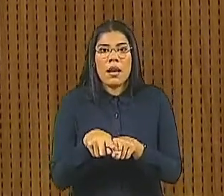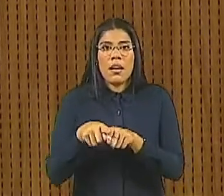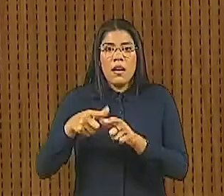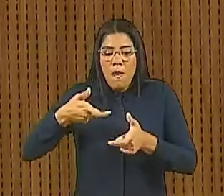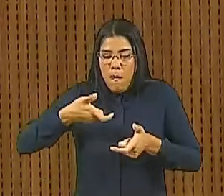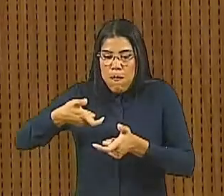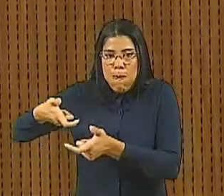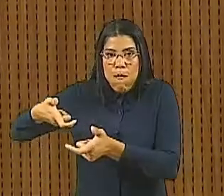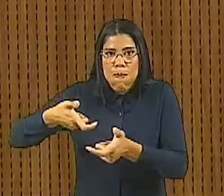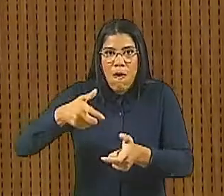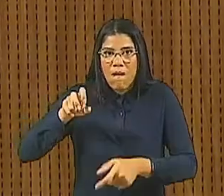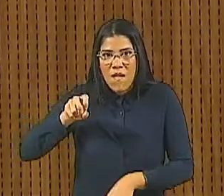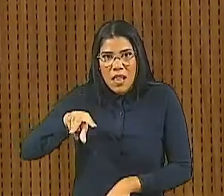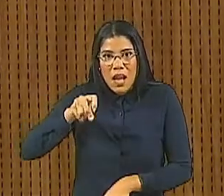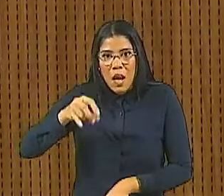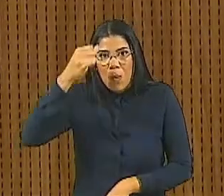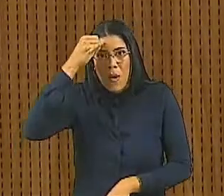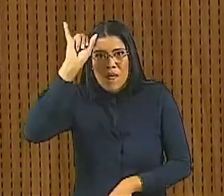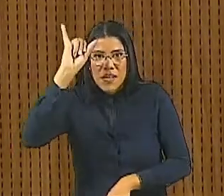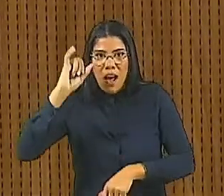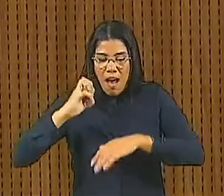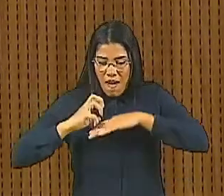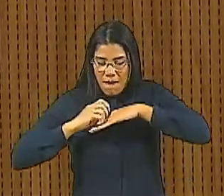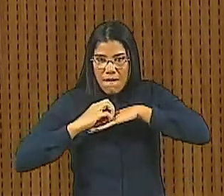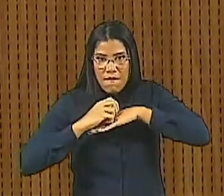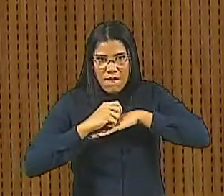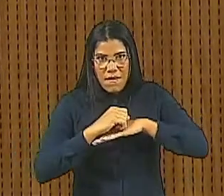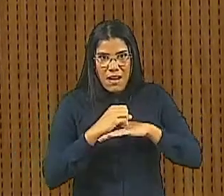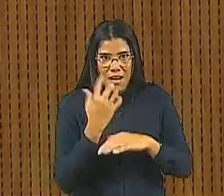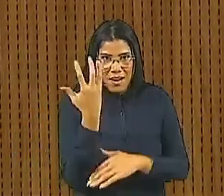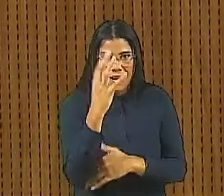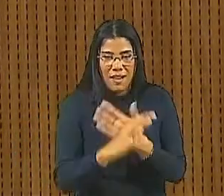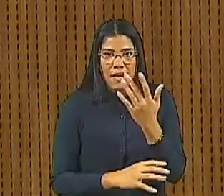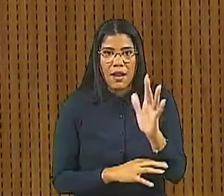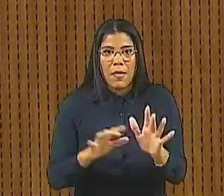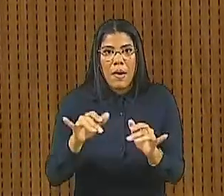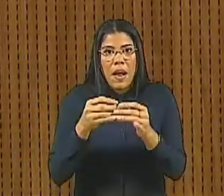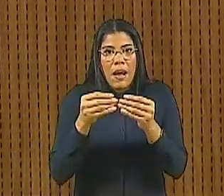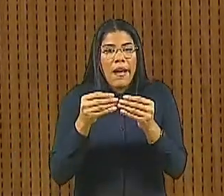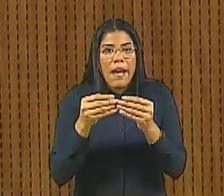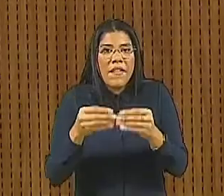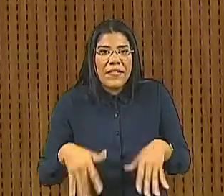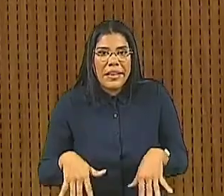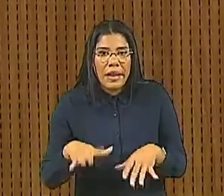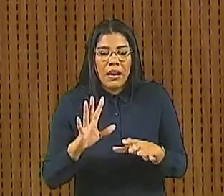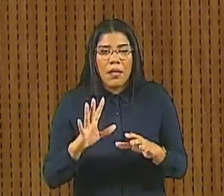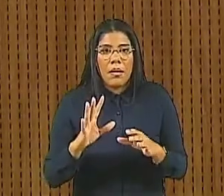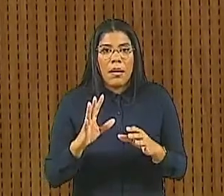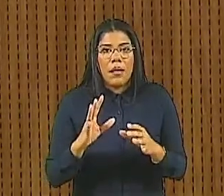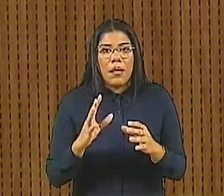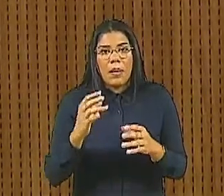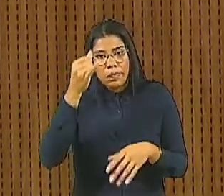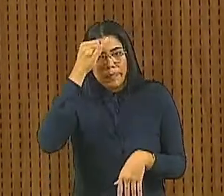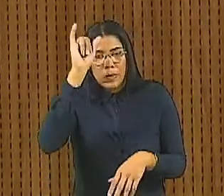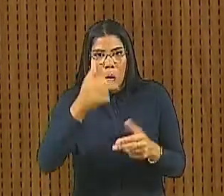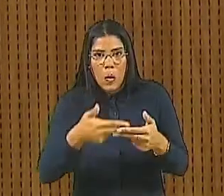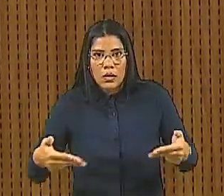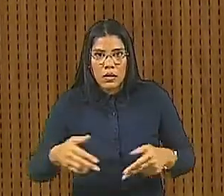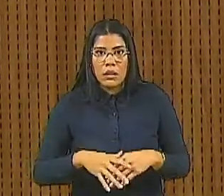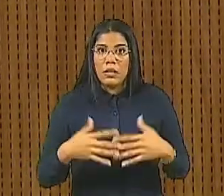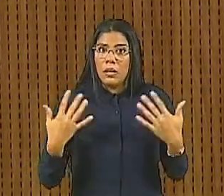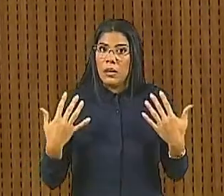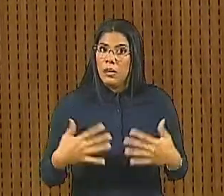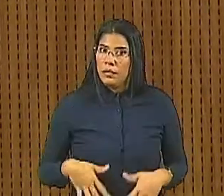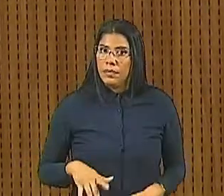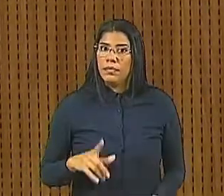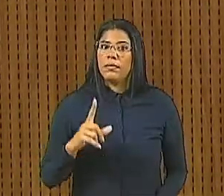através de largas extensões de monocultura, ele é o contrário de uma agricultura sustentável, baseada,